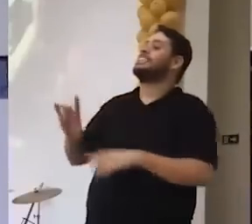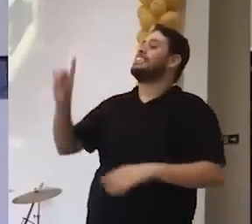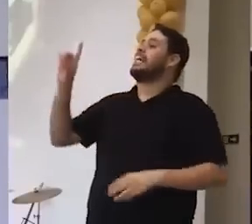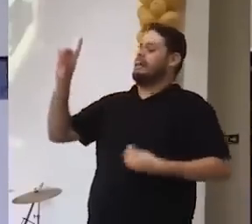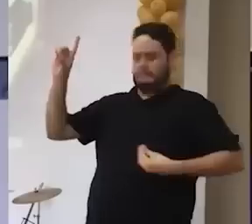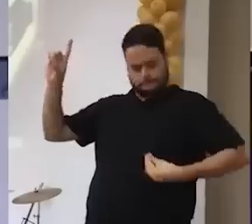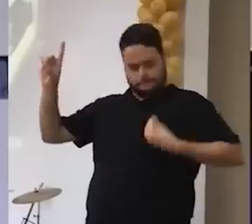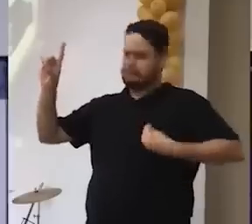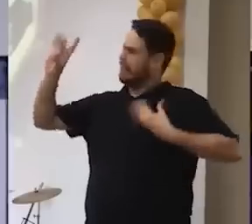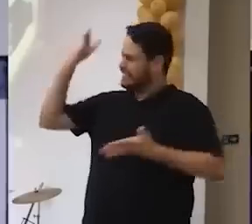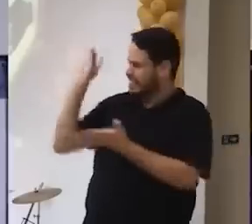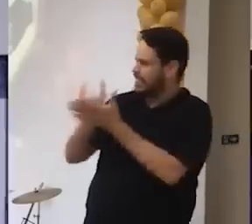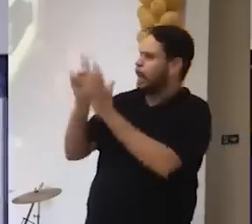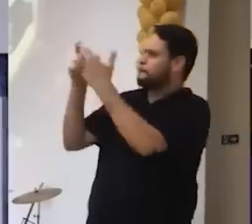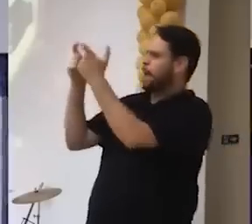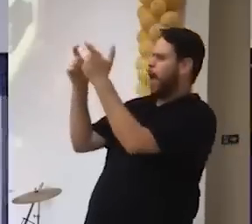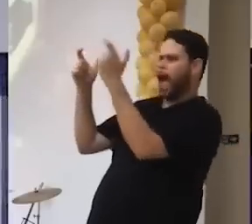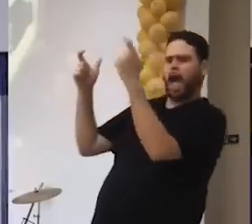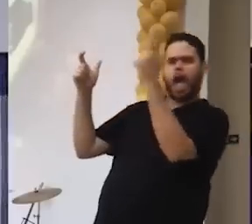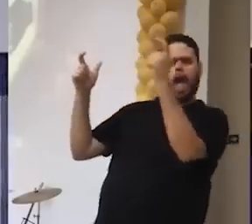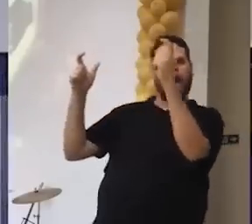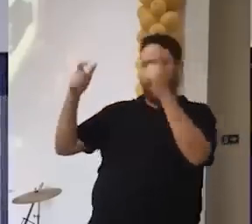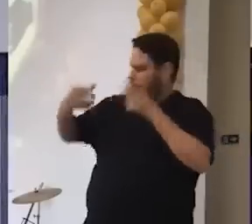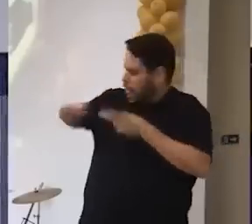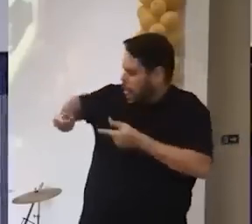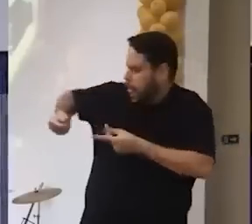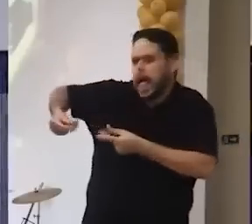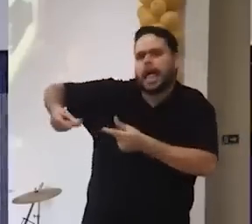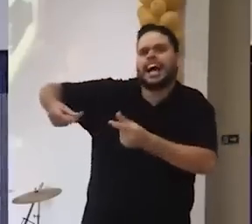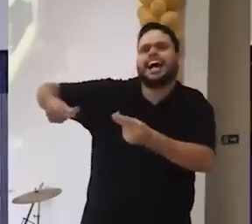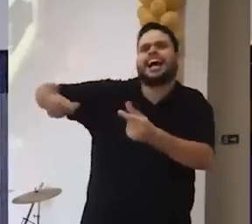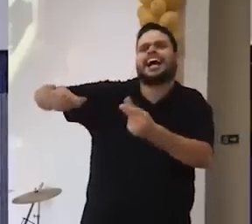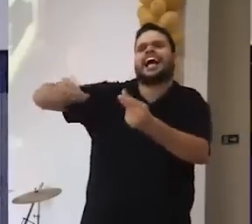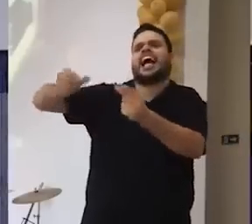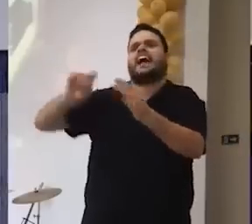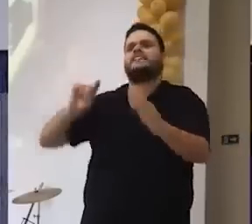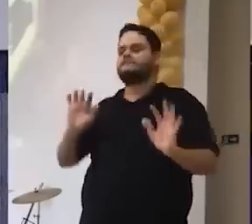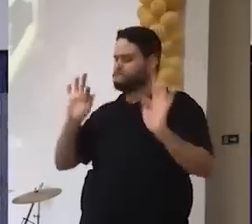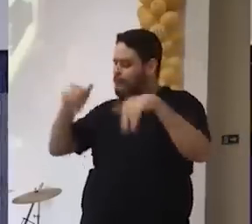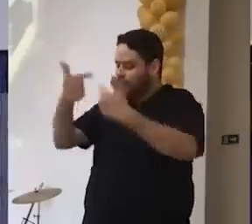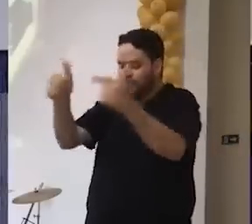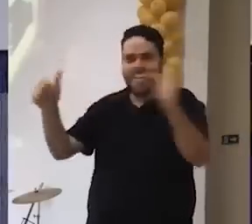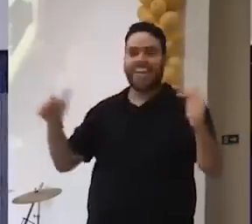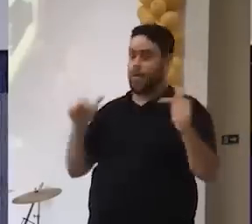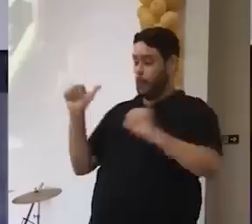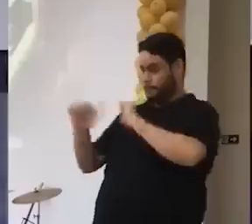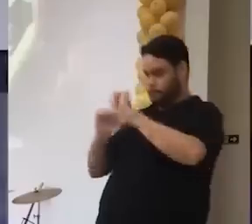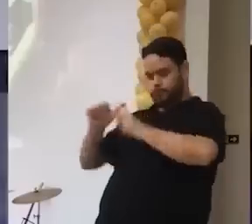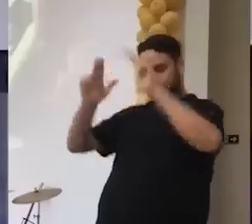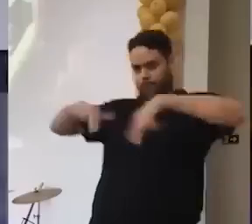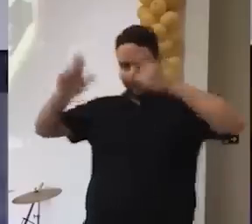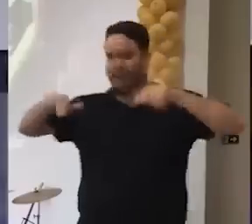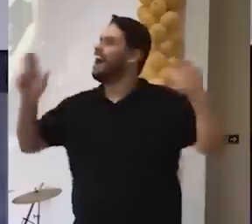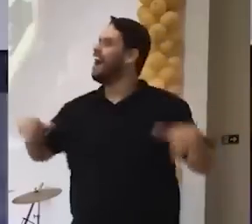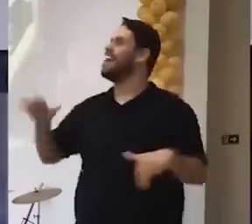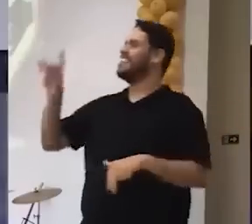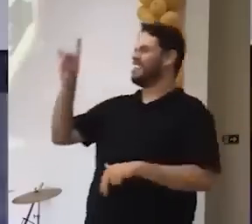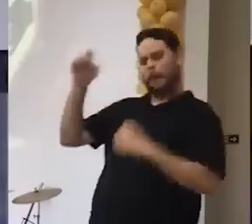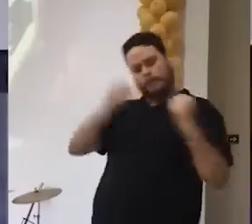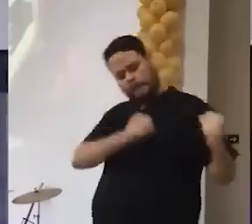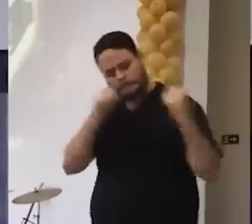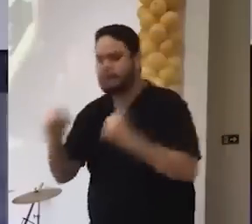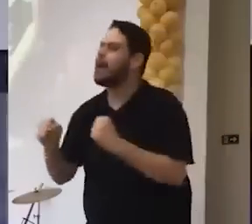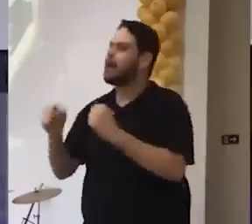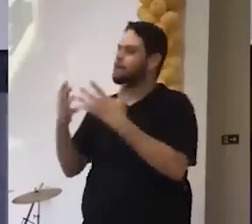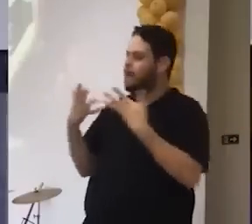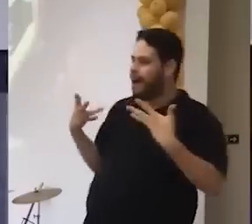tu és o Deus imenso, tu és o Deus infinito, tu és o Deus eterno, tu és o Deus imutável, tu és o Deus autoexistente, tu és o Deus onipotente, tu és o